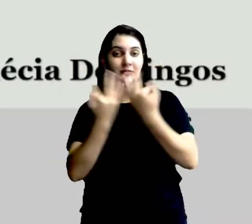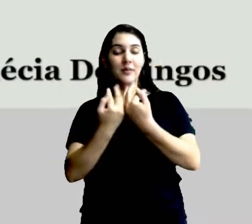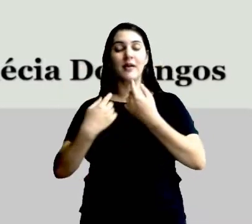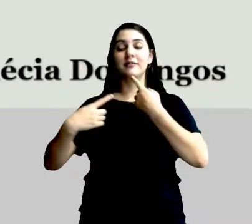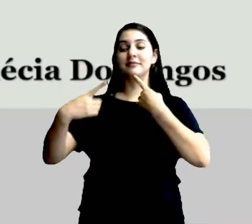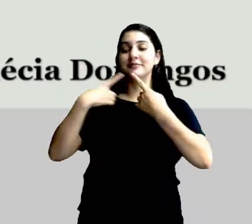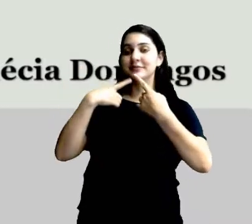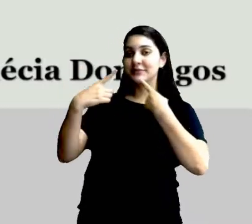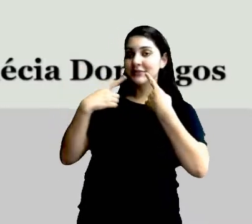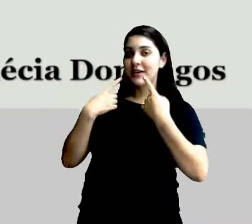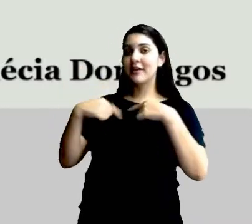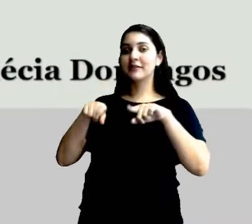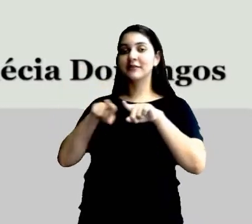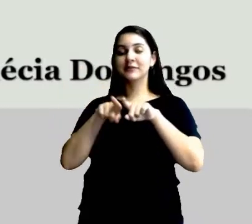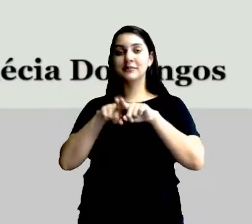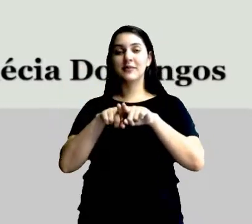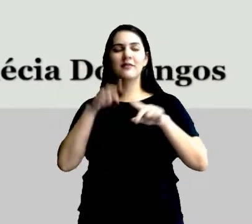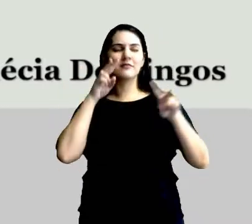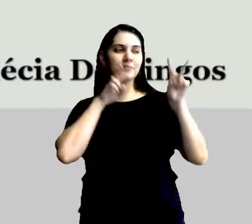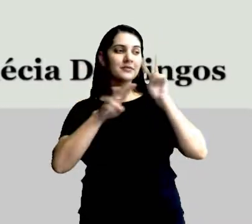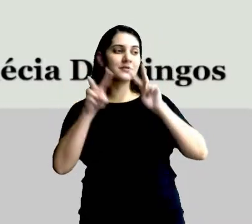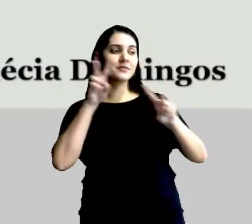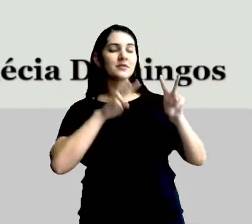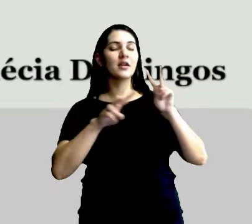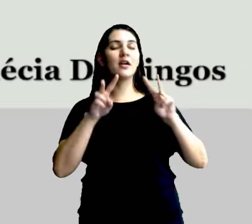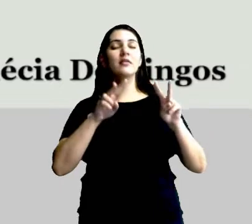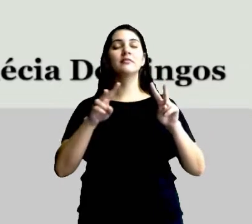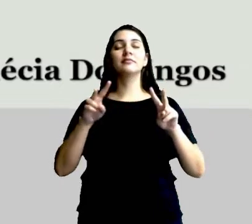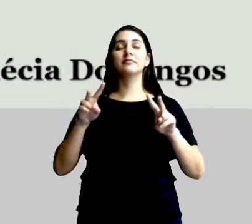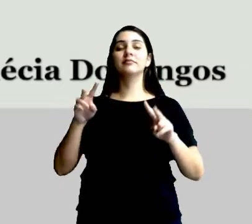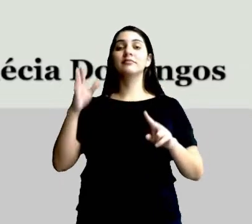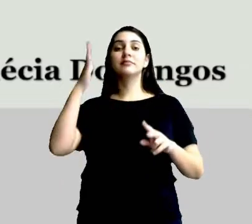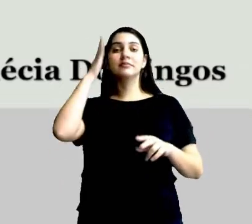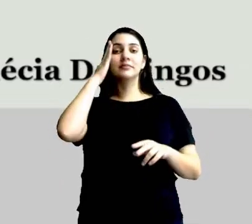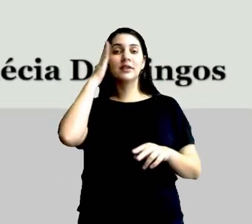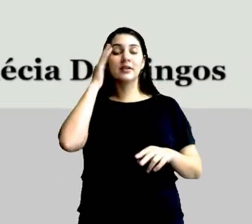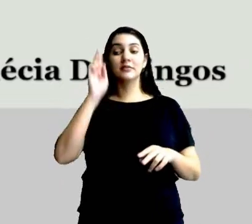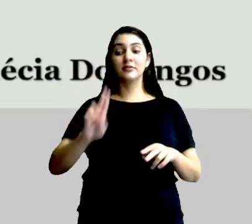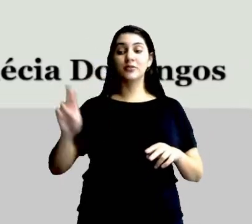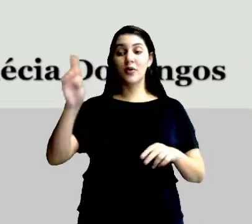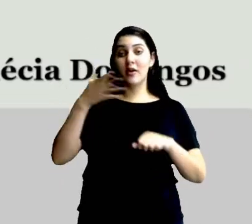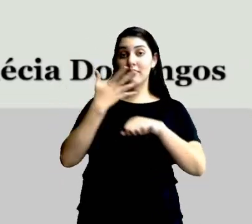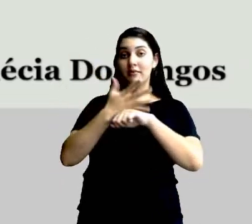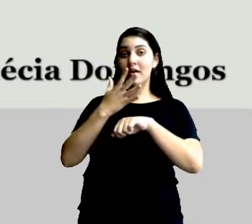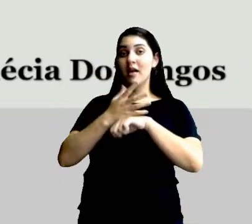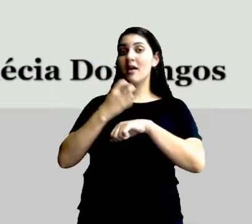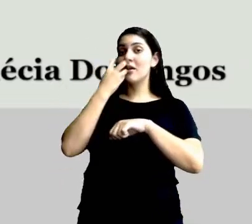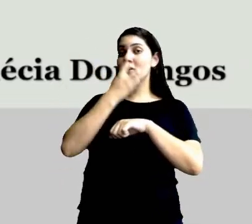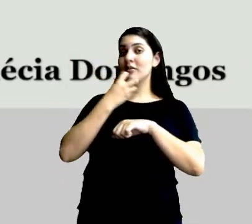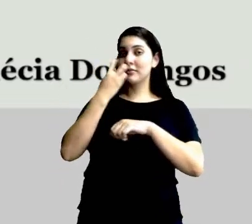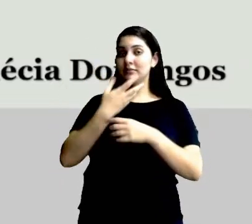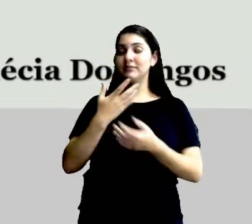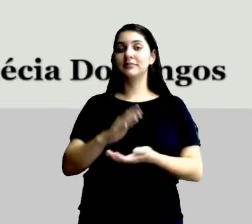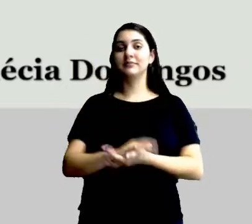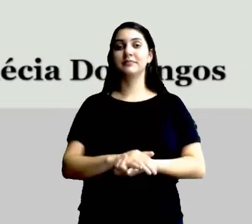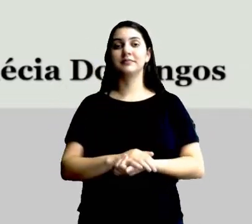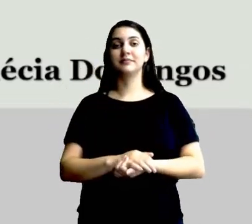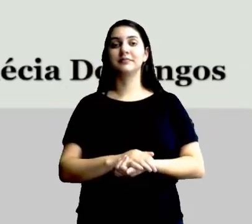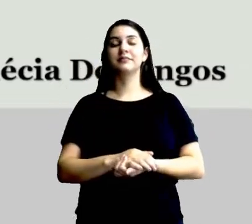de diálogos, visando uma melhor compreensão de uso com a prática da oralidade. É isso aí,